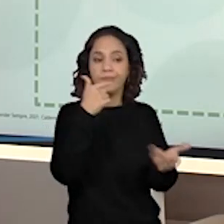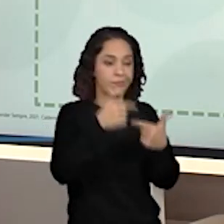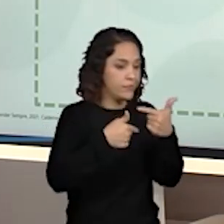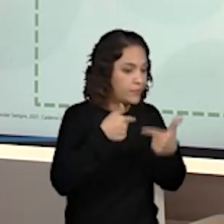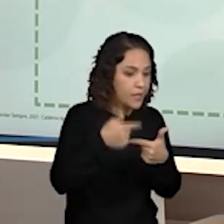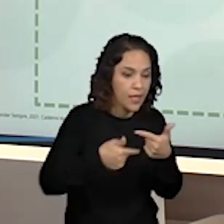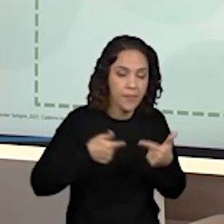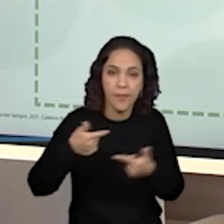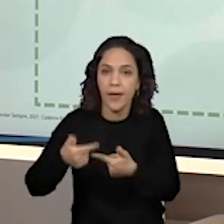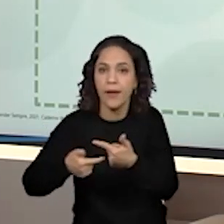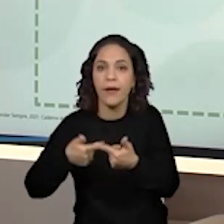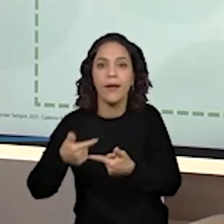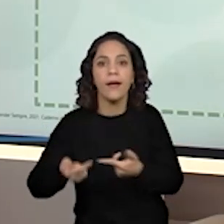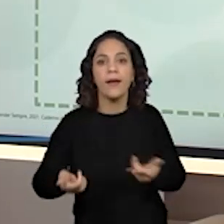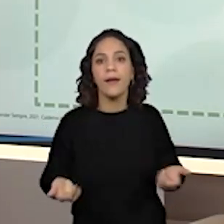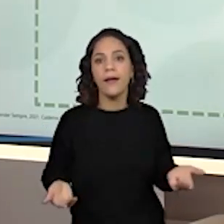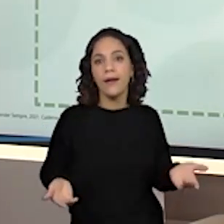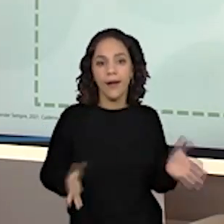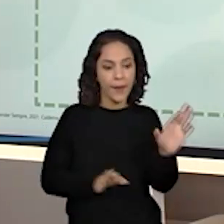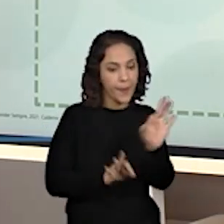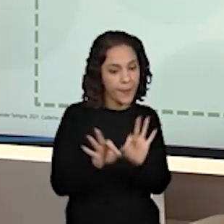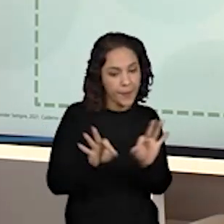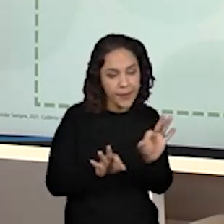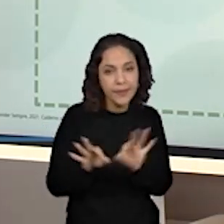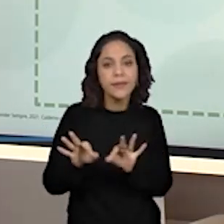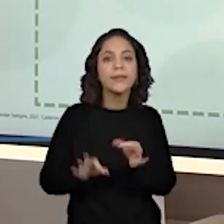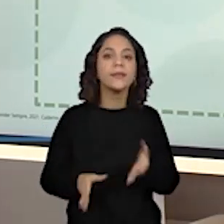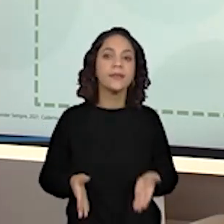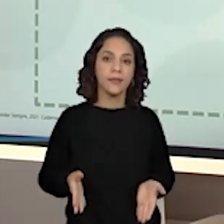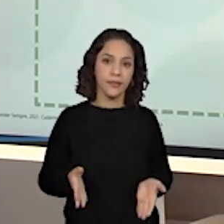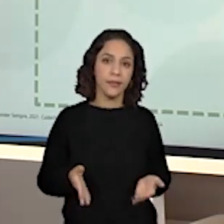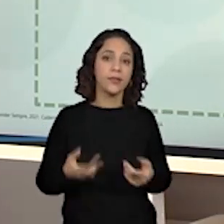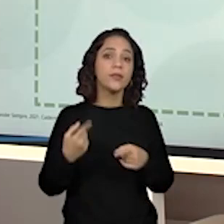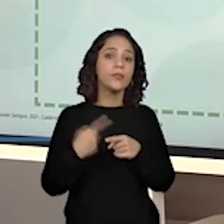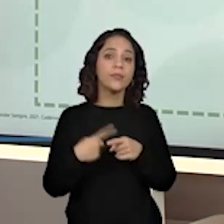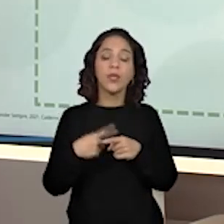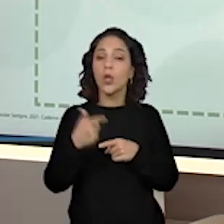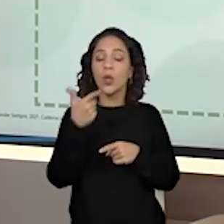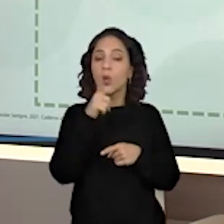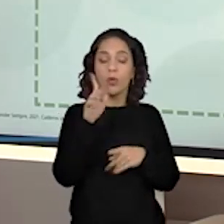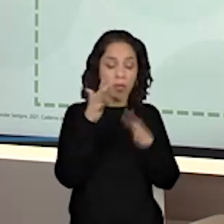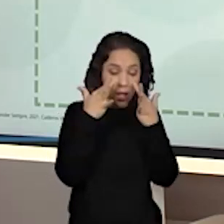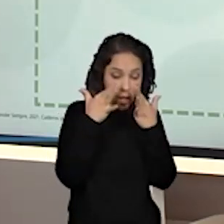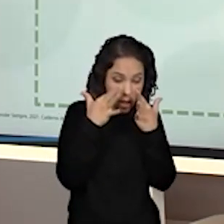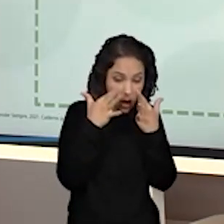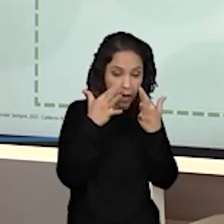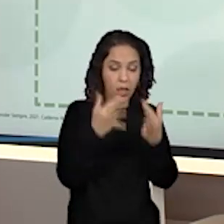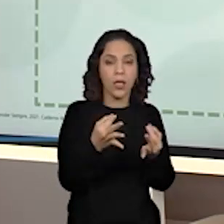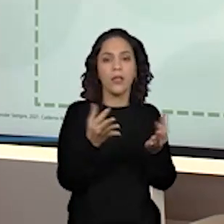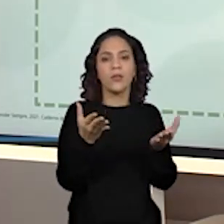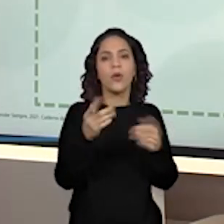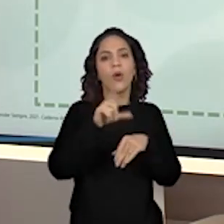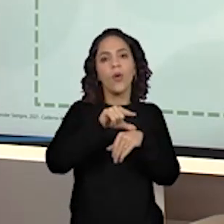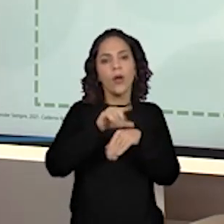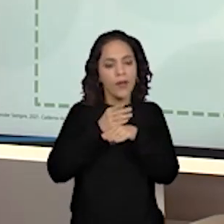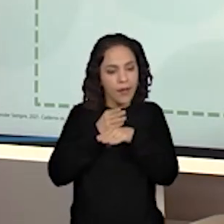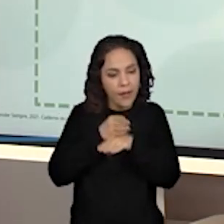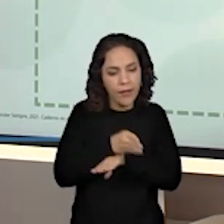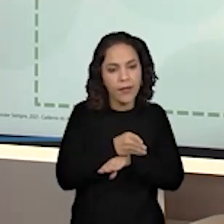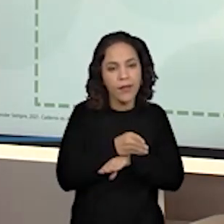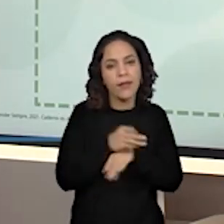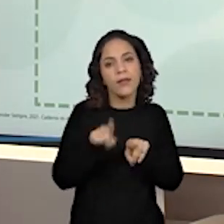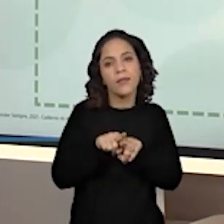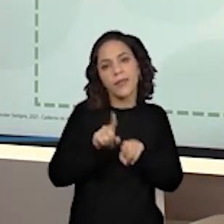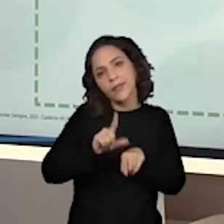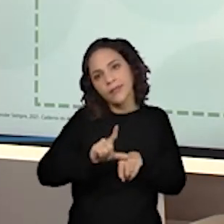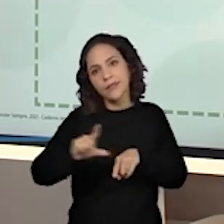não conseguir a organização da escola, porque eles não conseguem se concentrar nos momentos de entrada e de